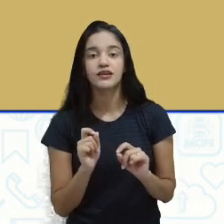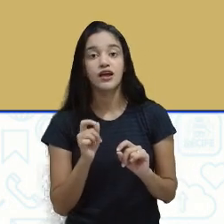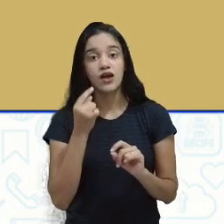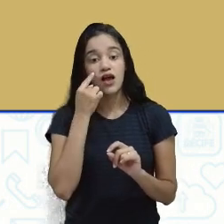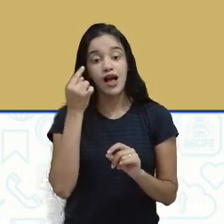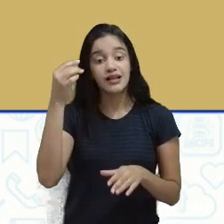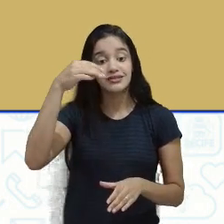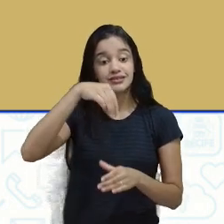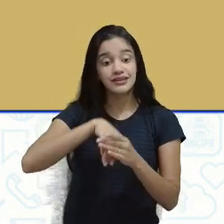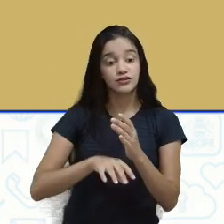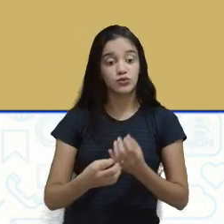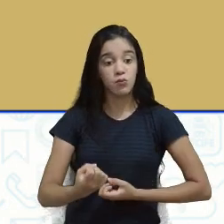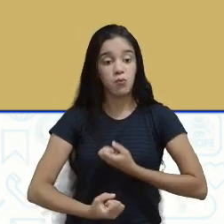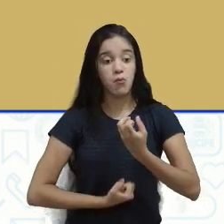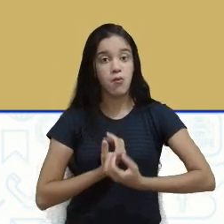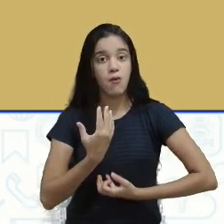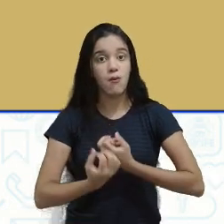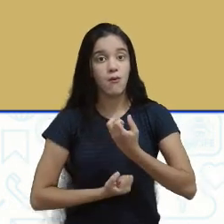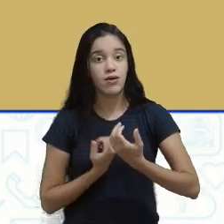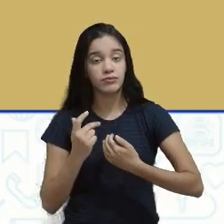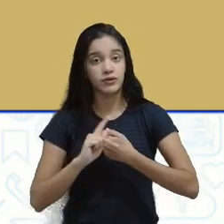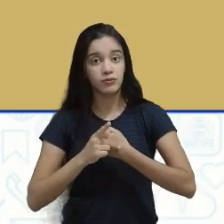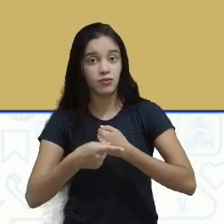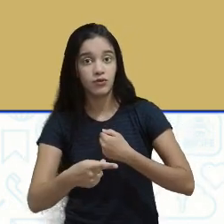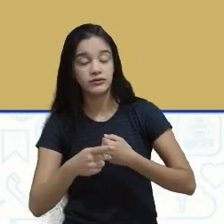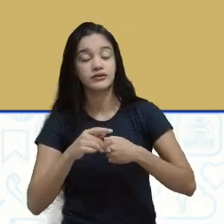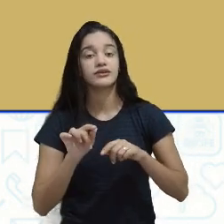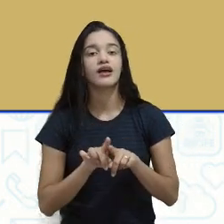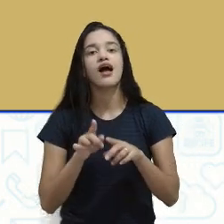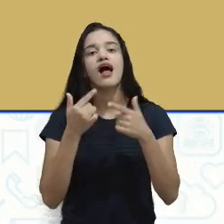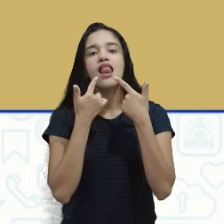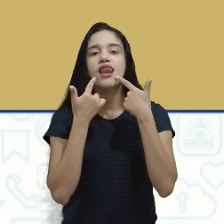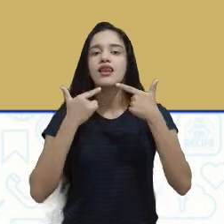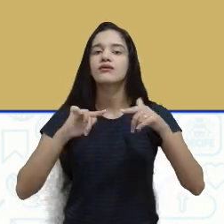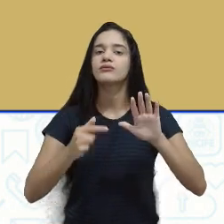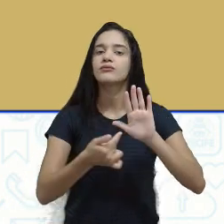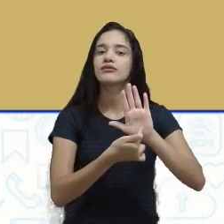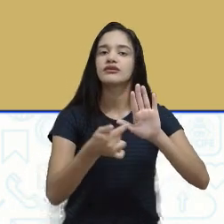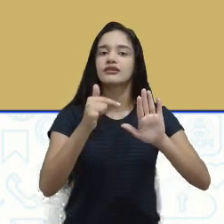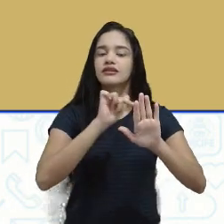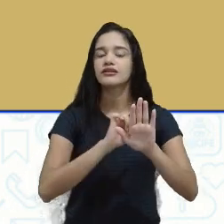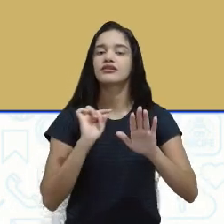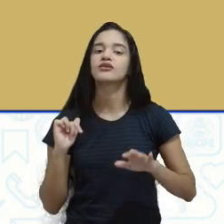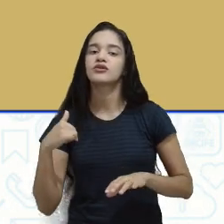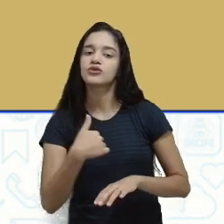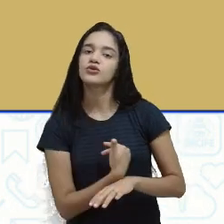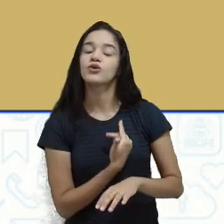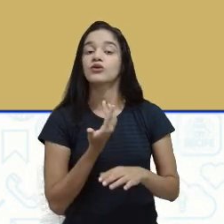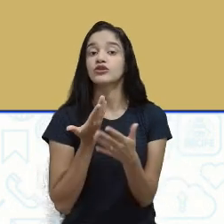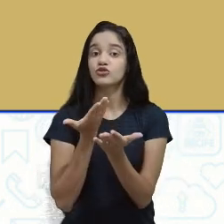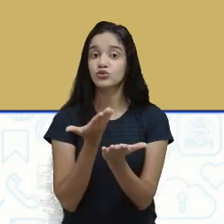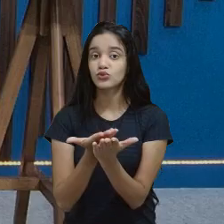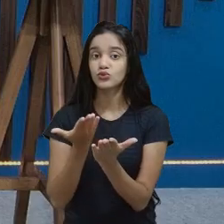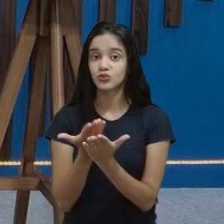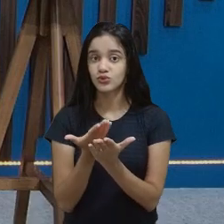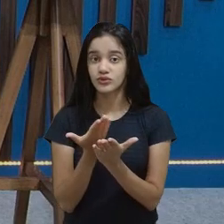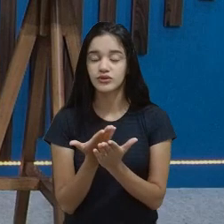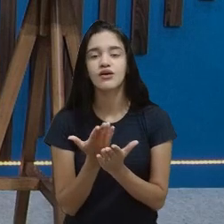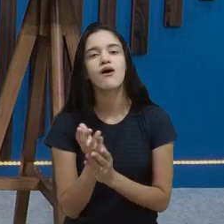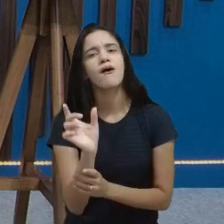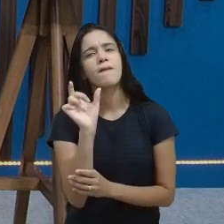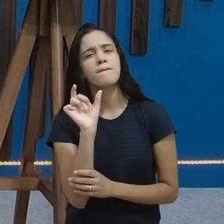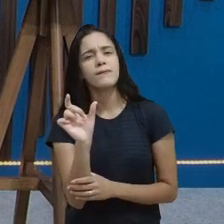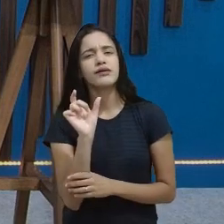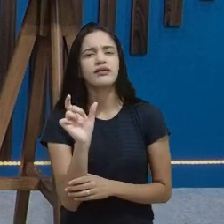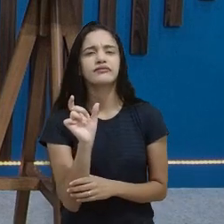ali dentro dos poemas e poesia. Então, a linguagem figurada nós trabalhamos, não é, com aquela palavra